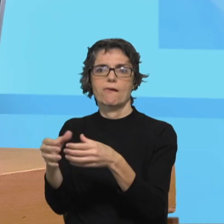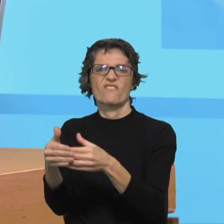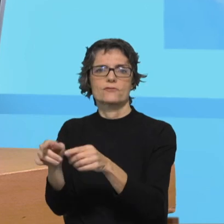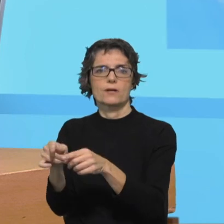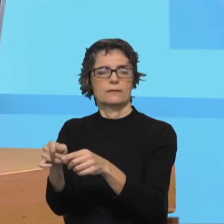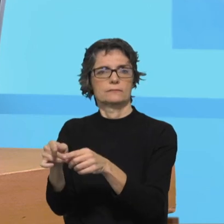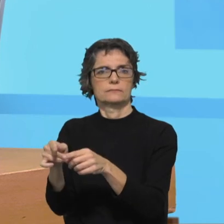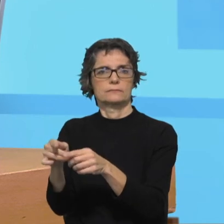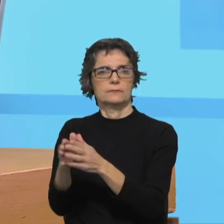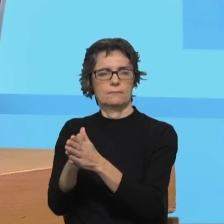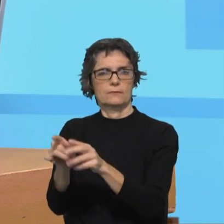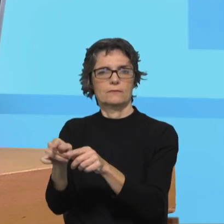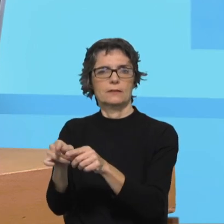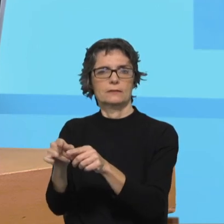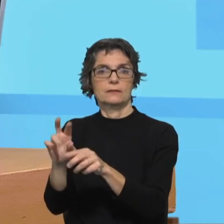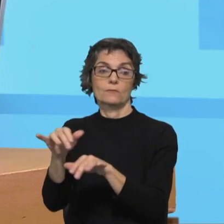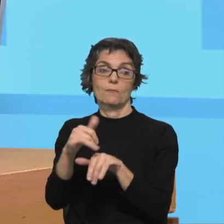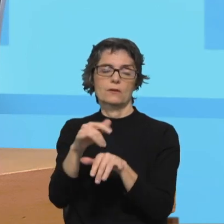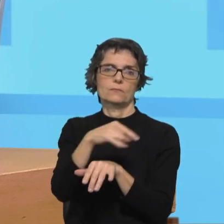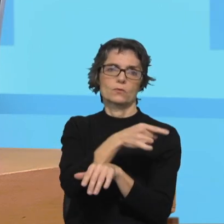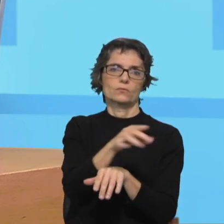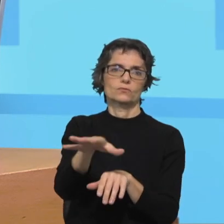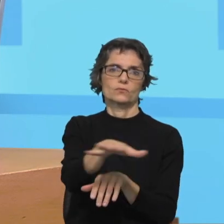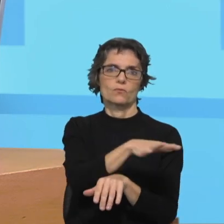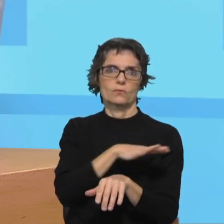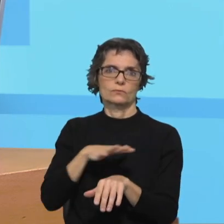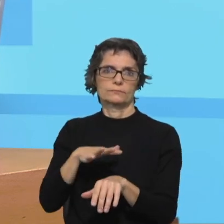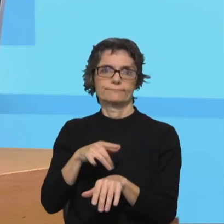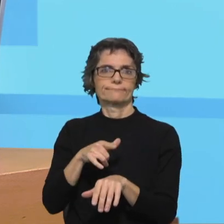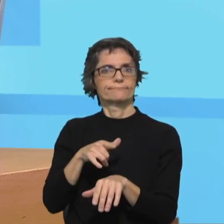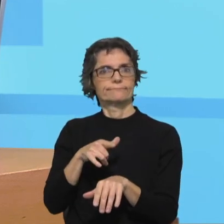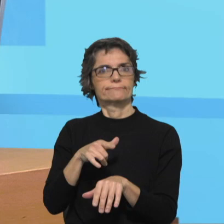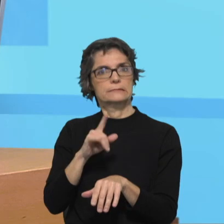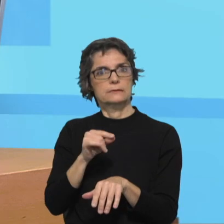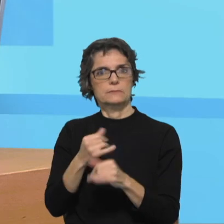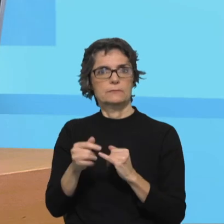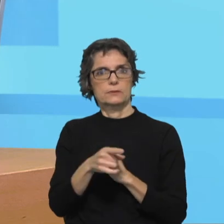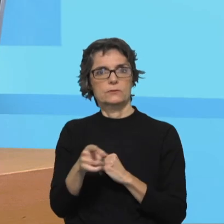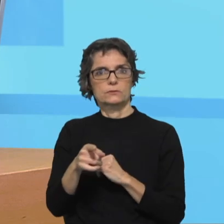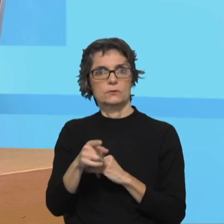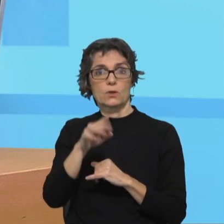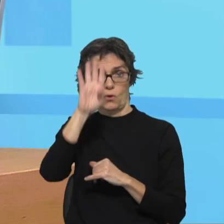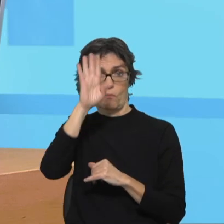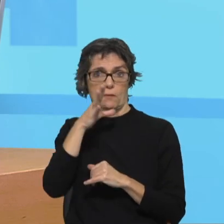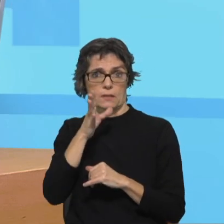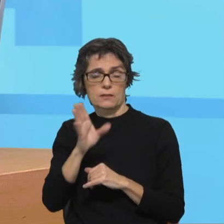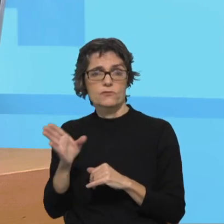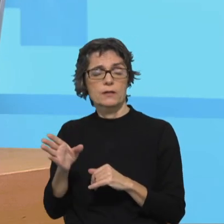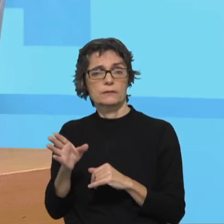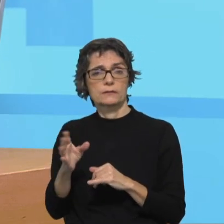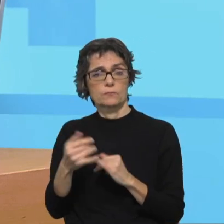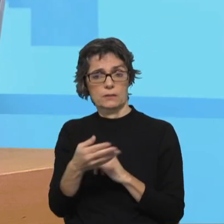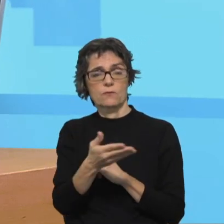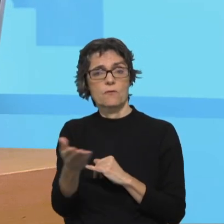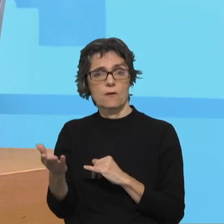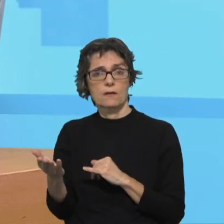desigualdade. Esse é outro aspecto que tem sido posto em relevo e que esta mensagem do Papa põe em relevo o perigo com